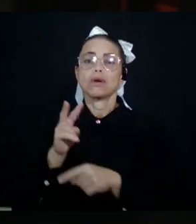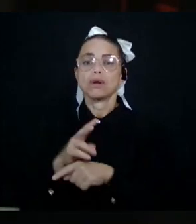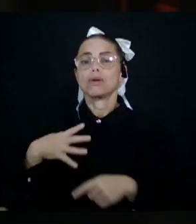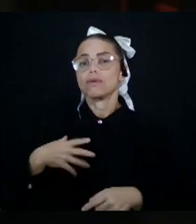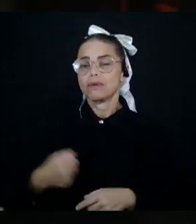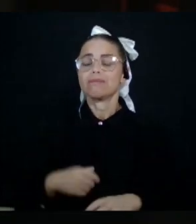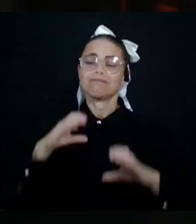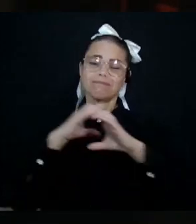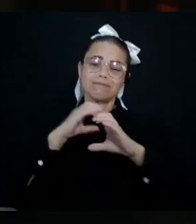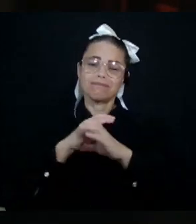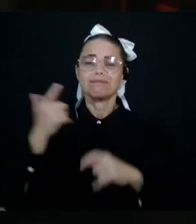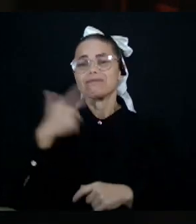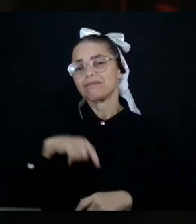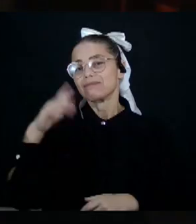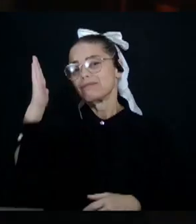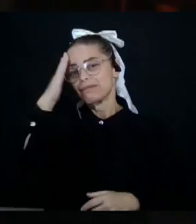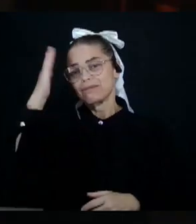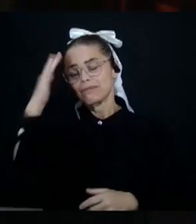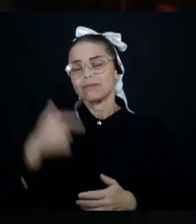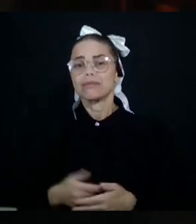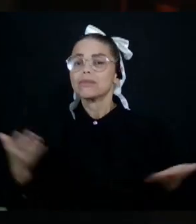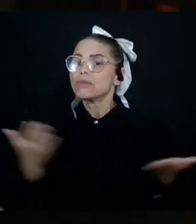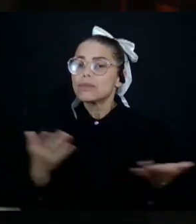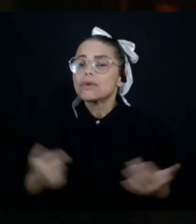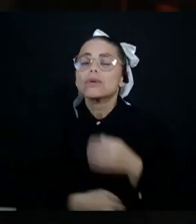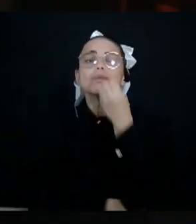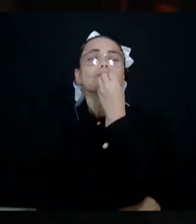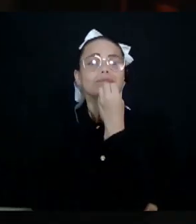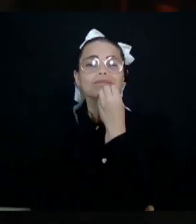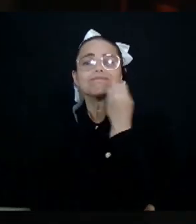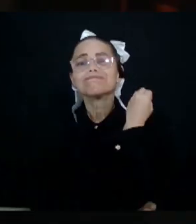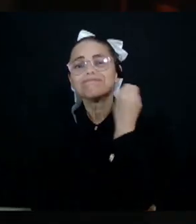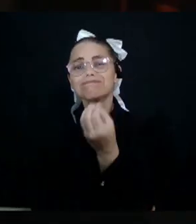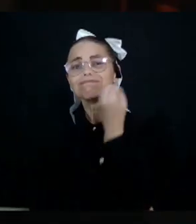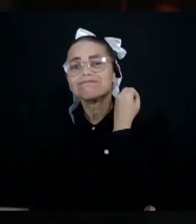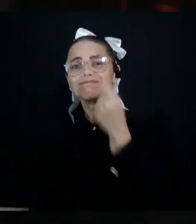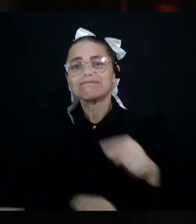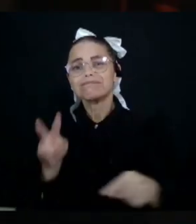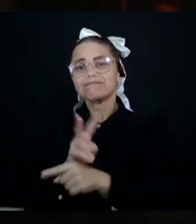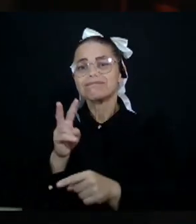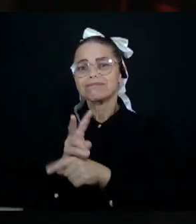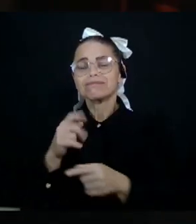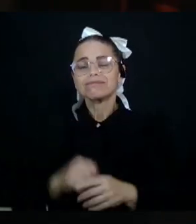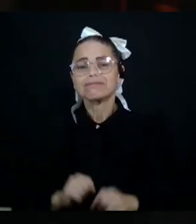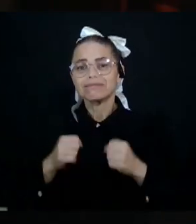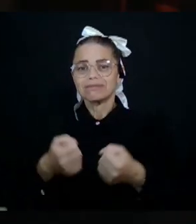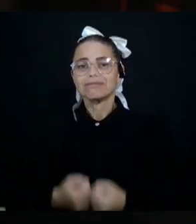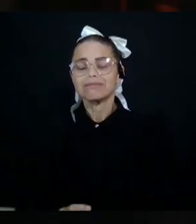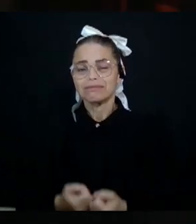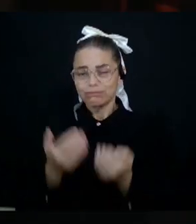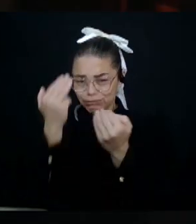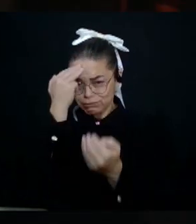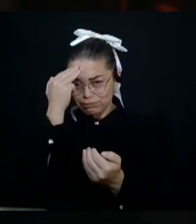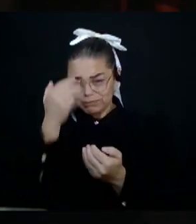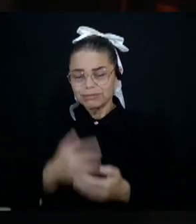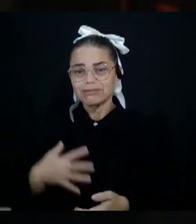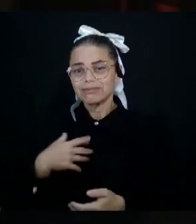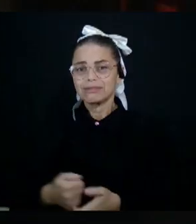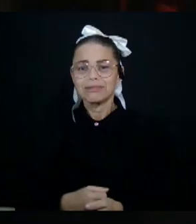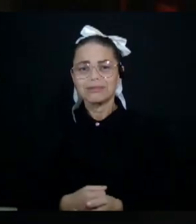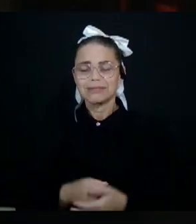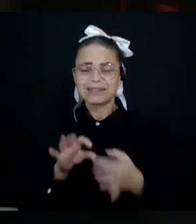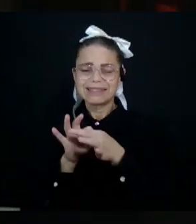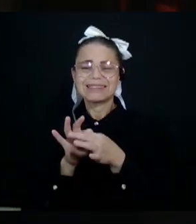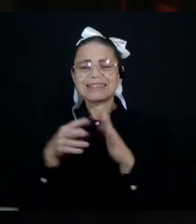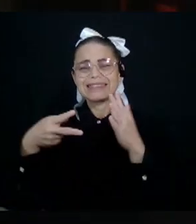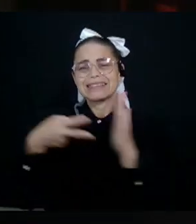Consegue entender, né? E os de hoje, gente, como é que faz com a criação? Lidam com a sobrecarga mental e filhos hiperconectados. Será que a